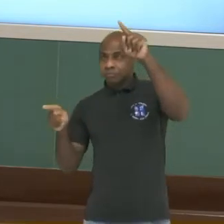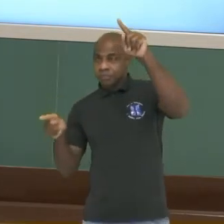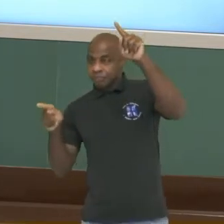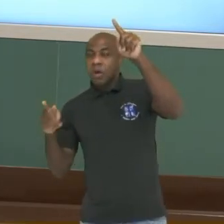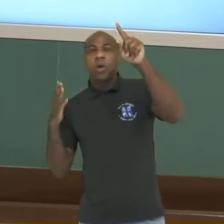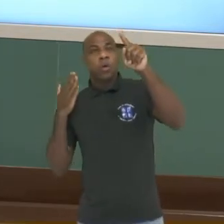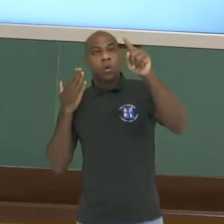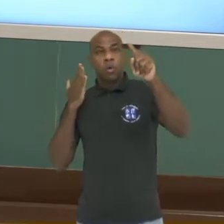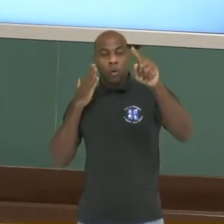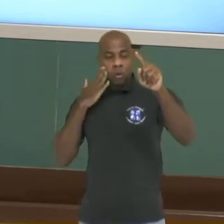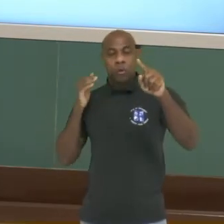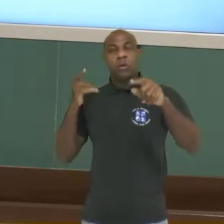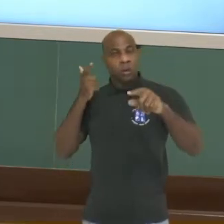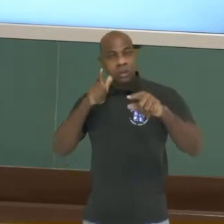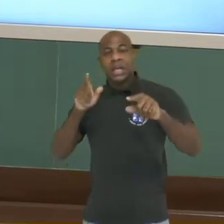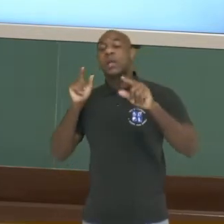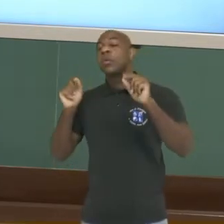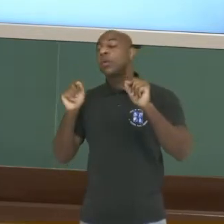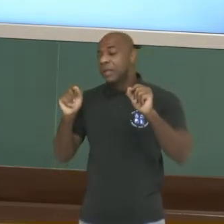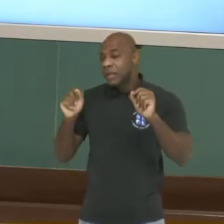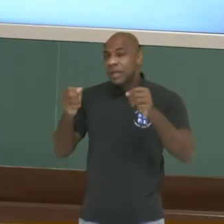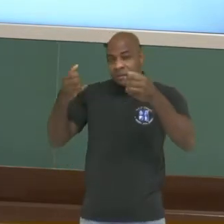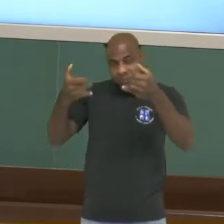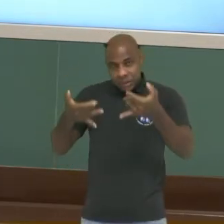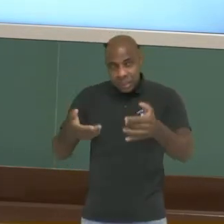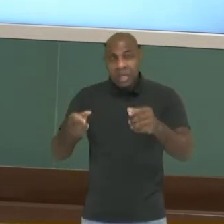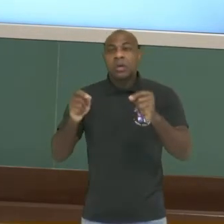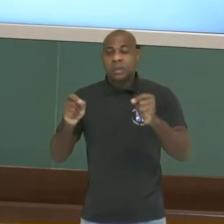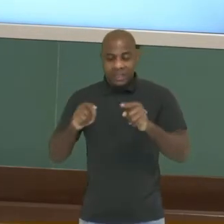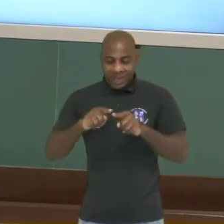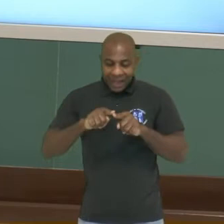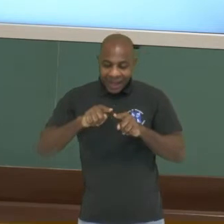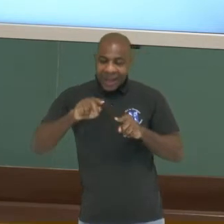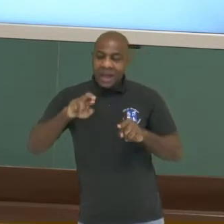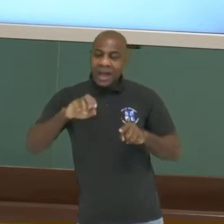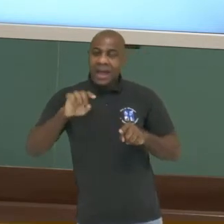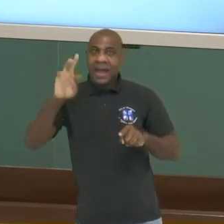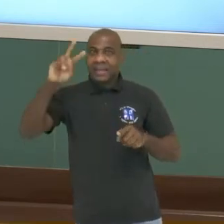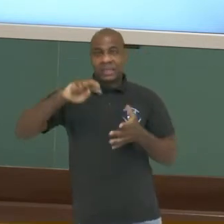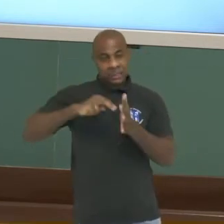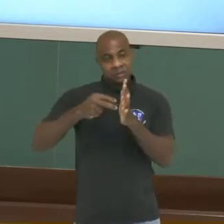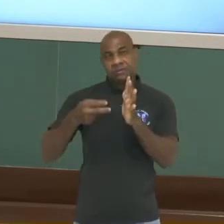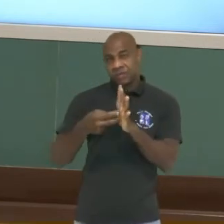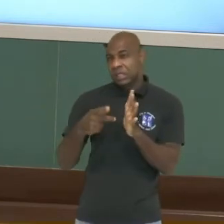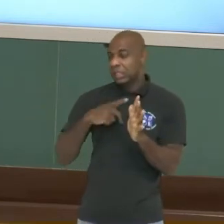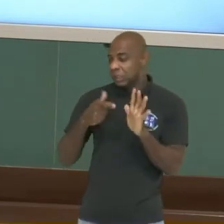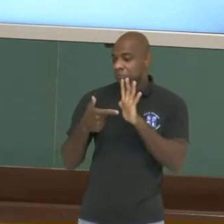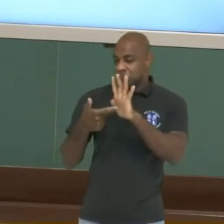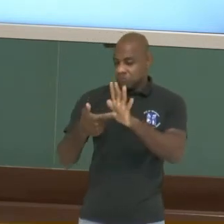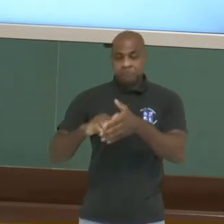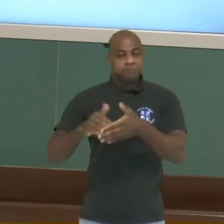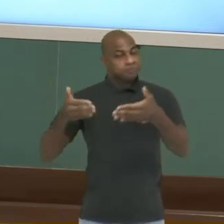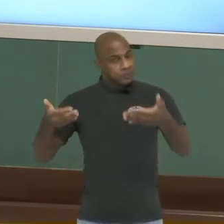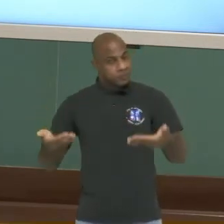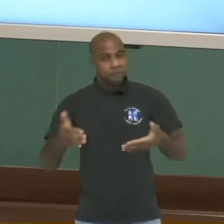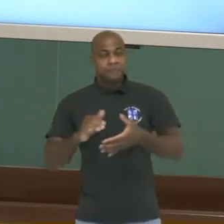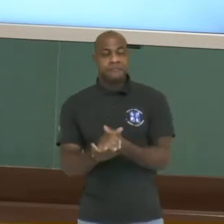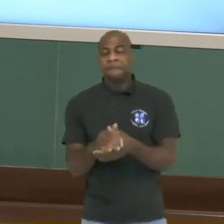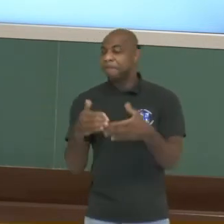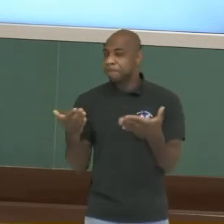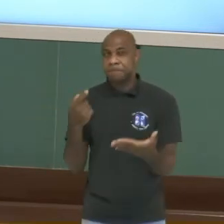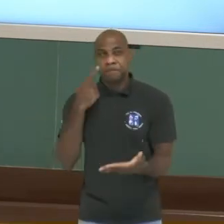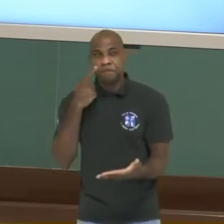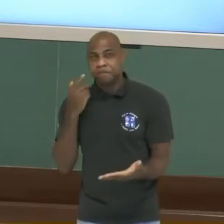consigo determinar exatamente a nossa reta que representa, tá bom? Então vamos lá. Aqui,